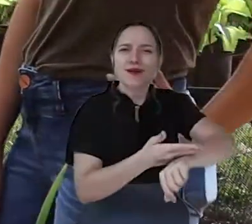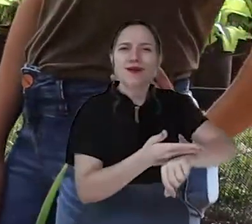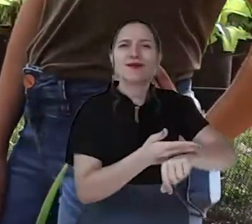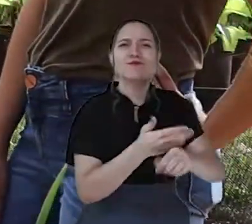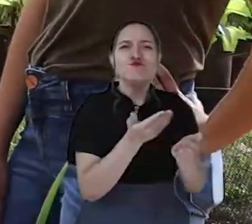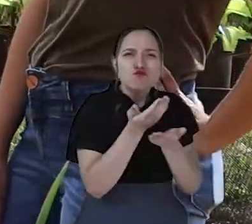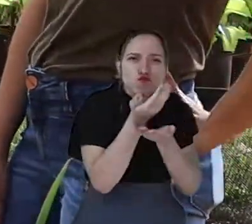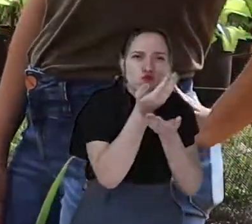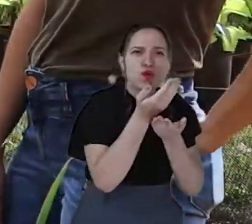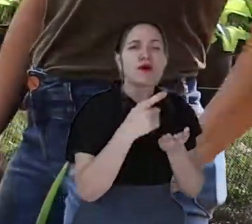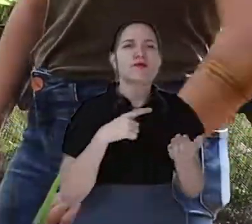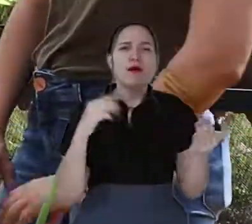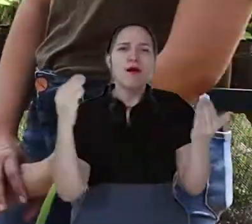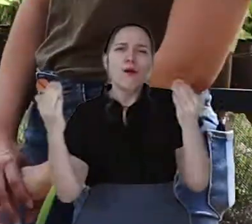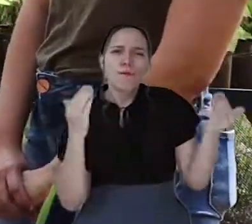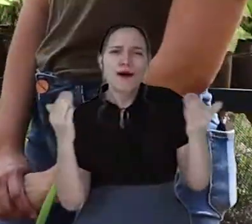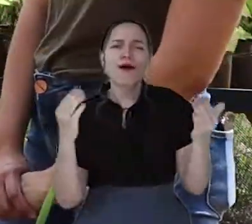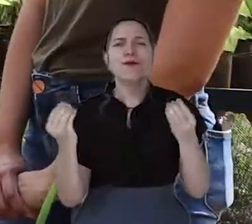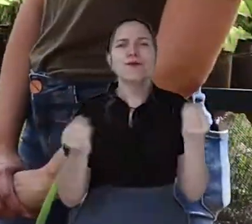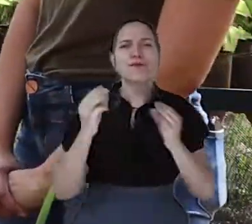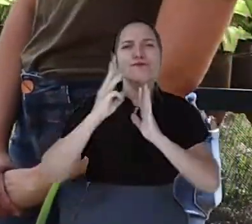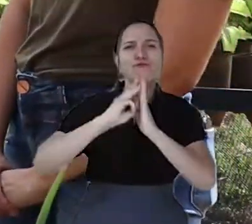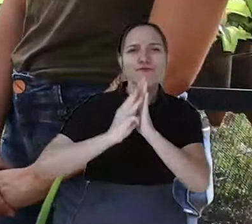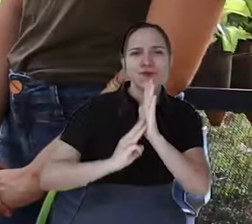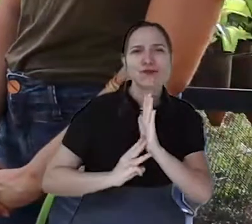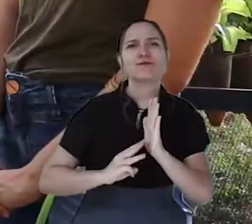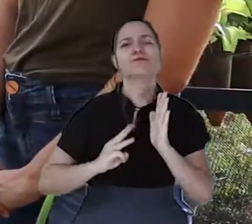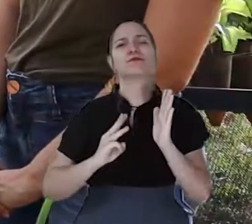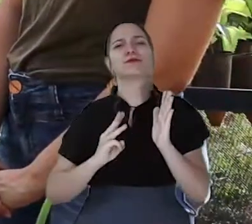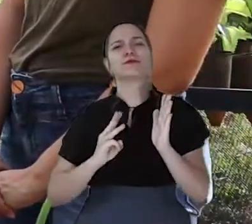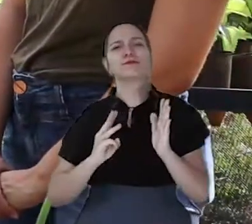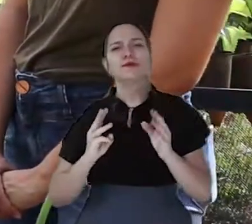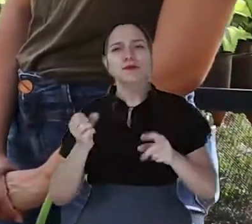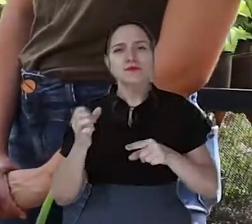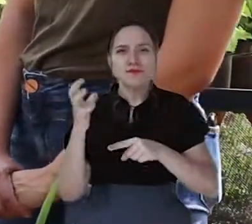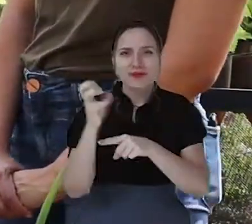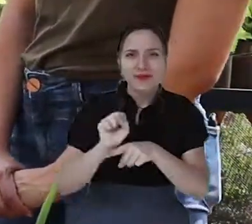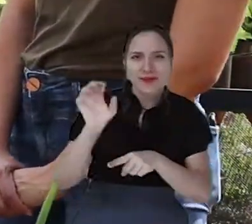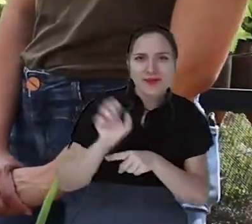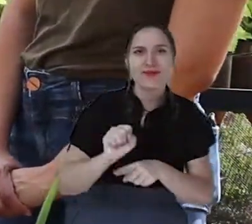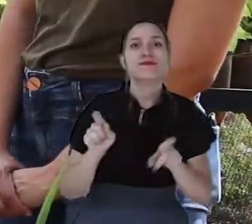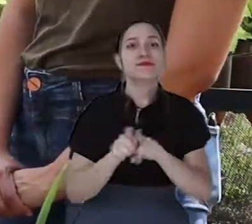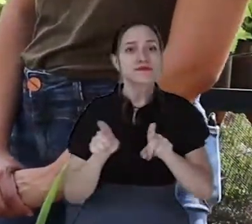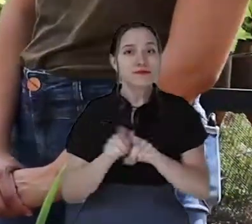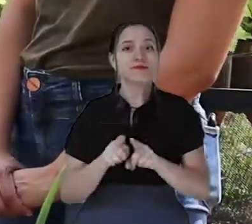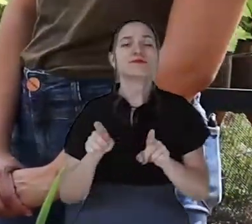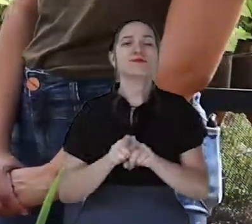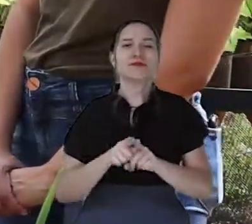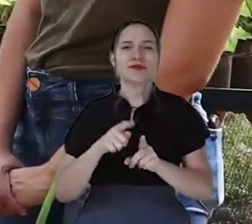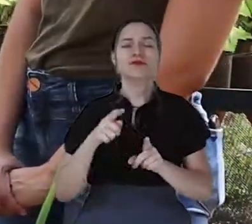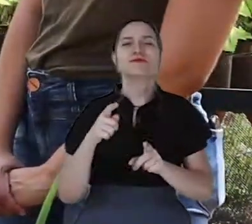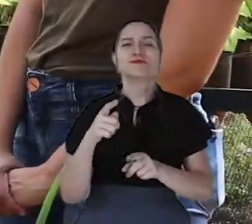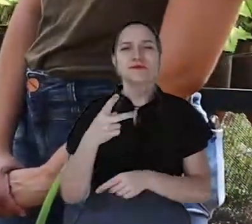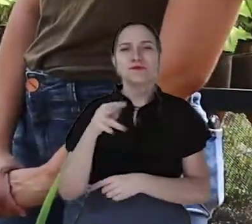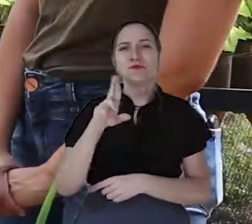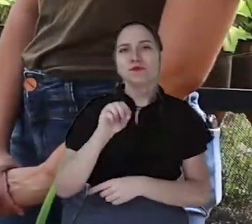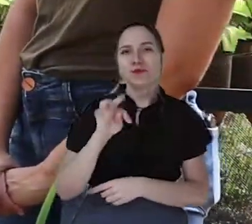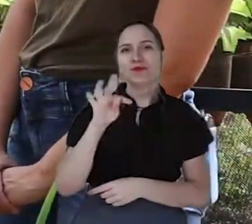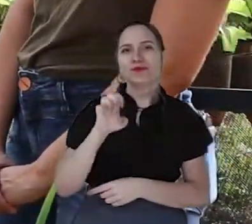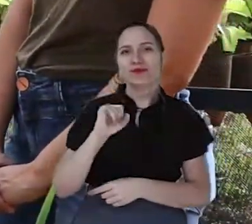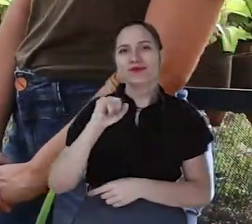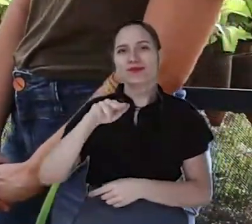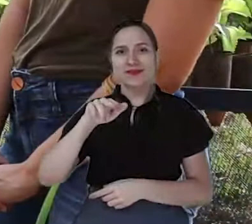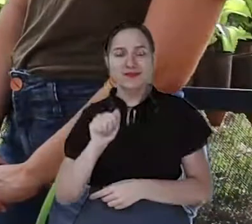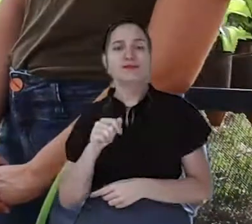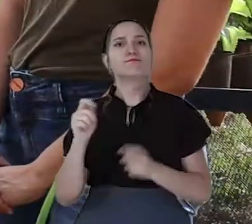em termos de fibras, minerais, né, e proteínas. Então foi feito um estudo, inclusive uma tese de doutorado, que comprovou isso, tamanha a